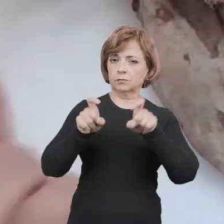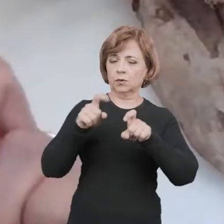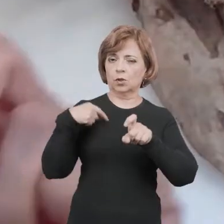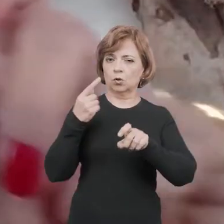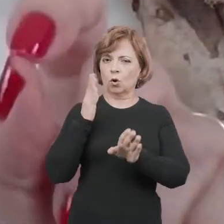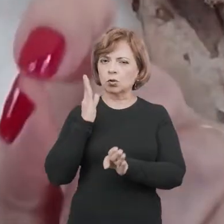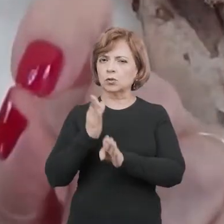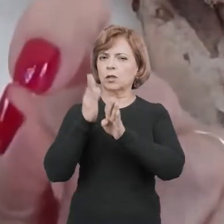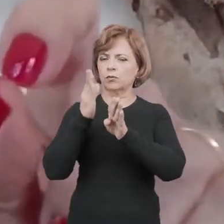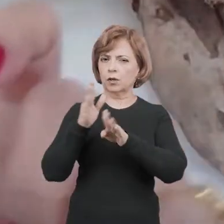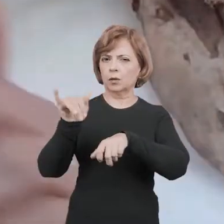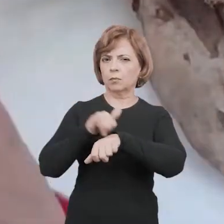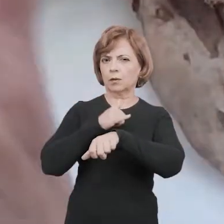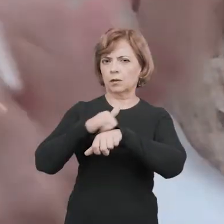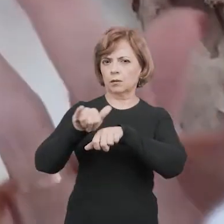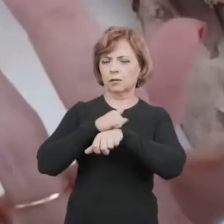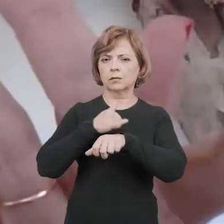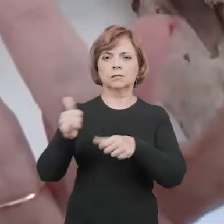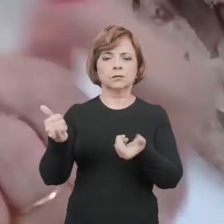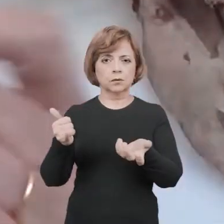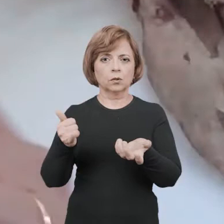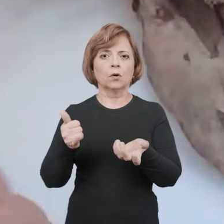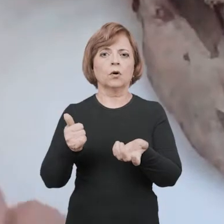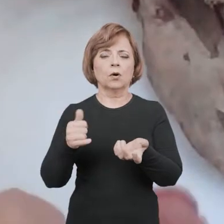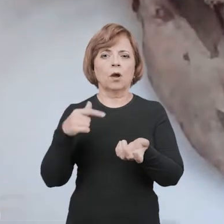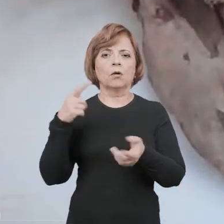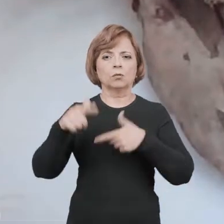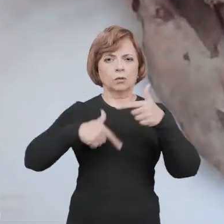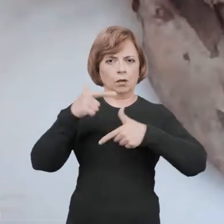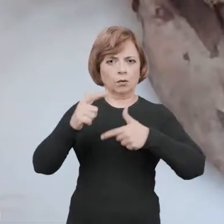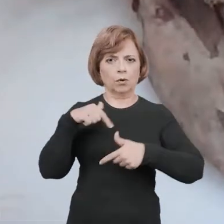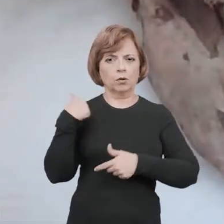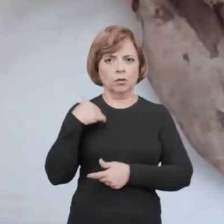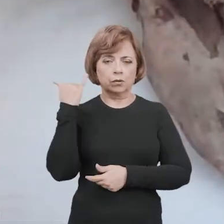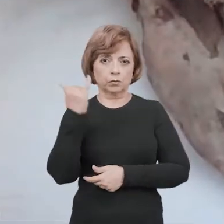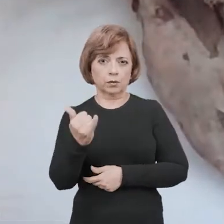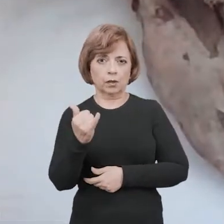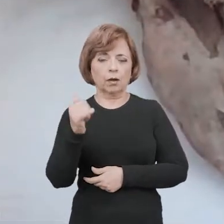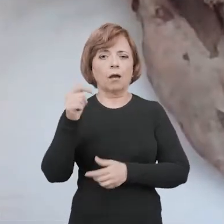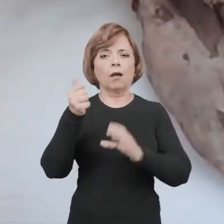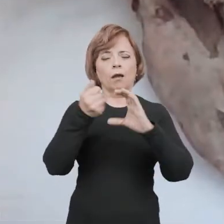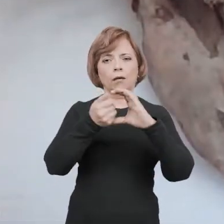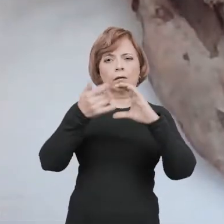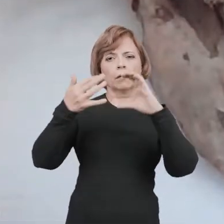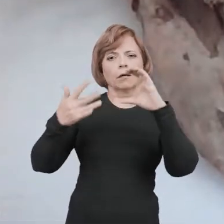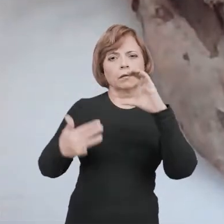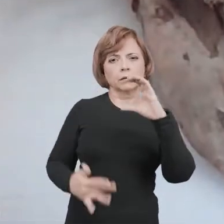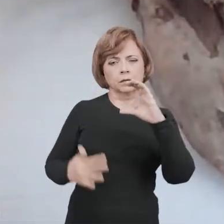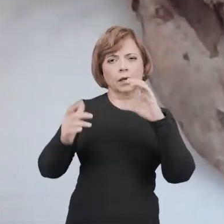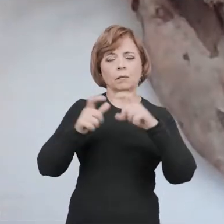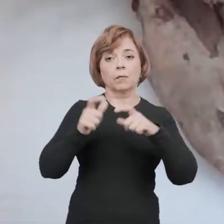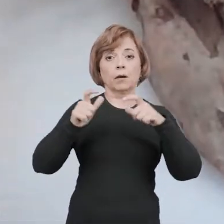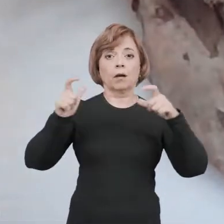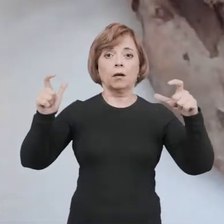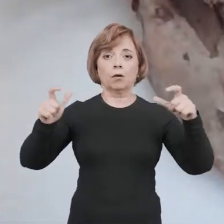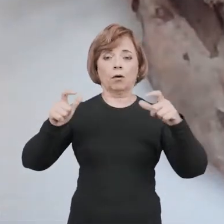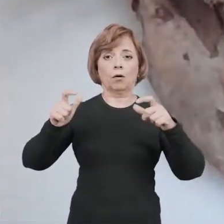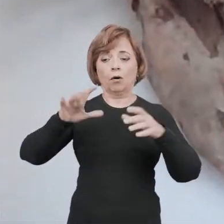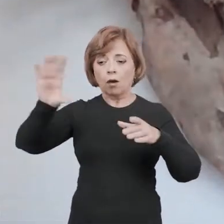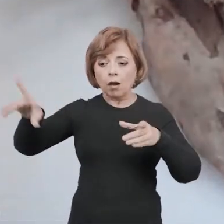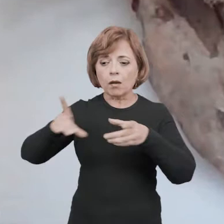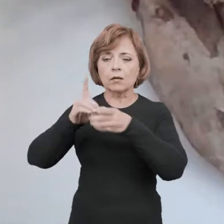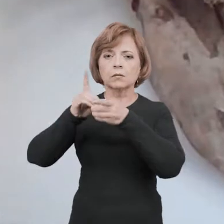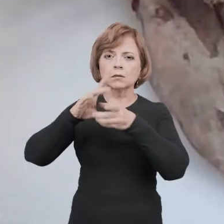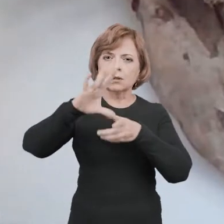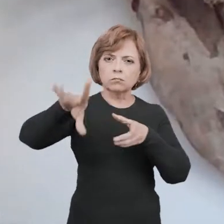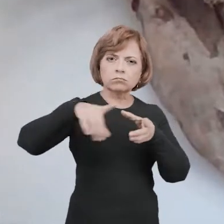nosso planejamento estratégico, a atualização a qual eu me referi, ela é caracterizada pela maior